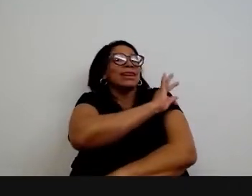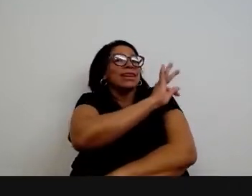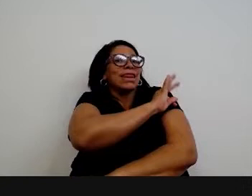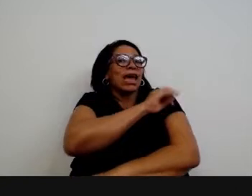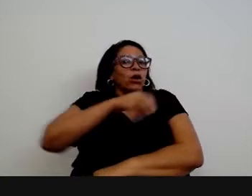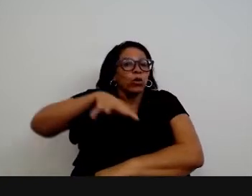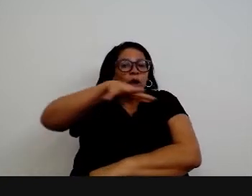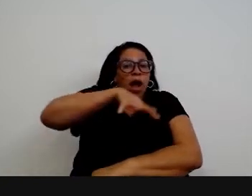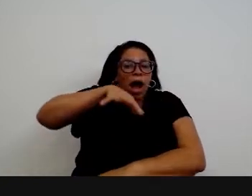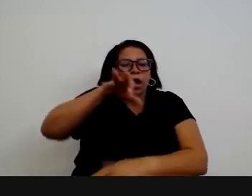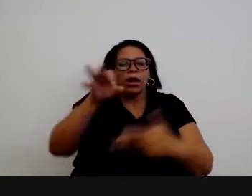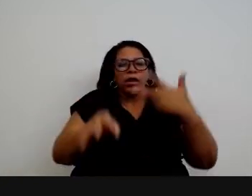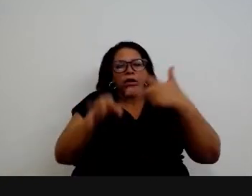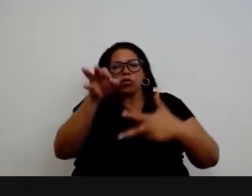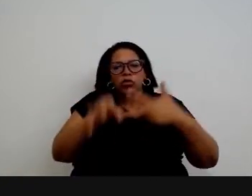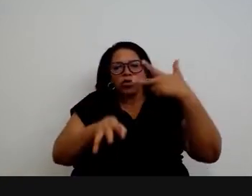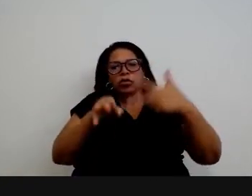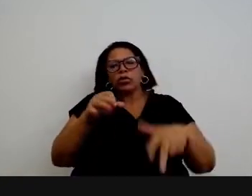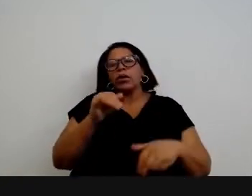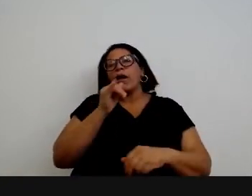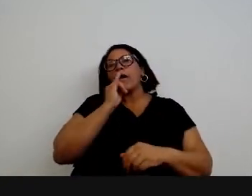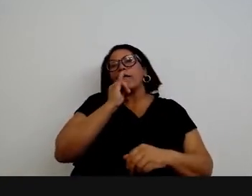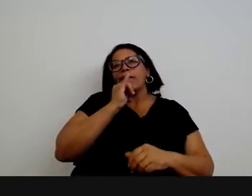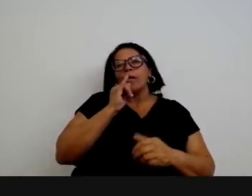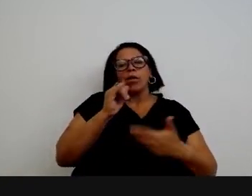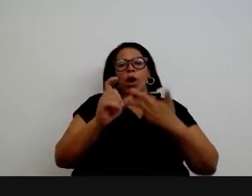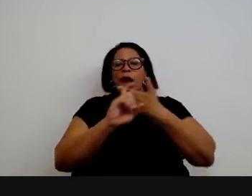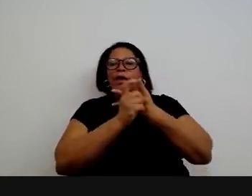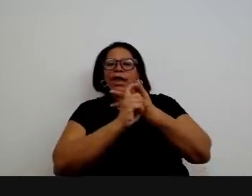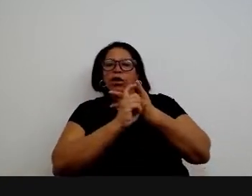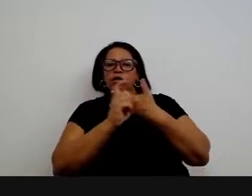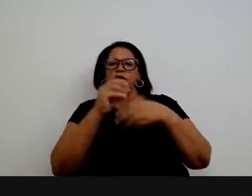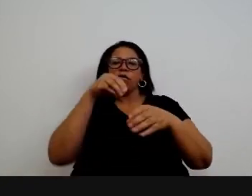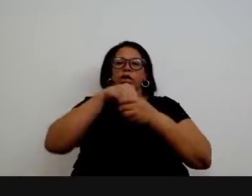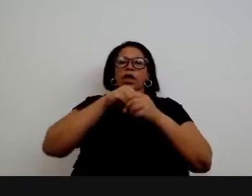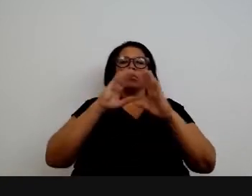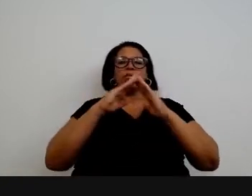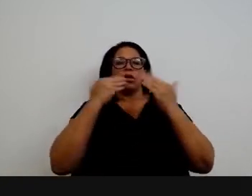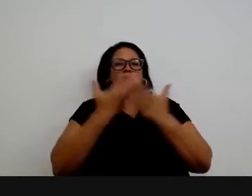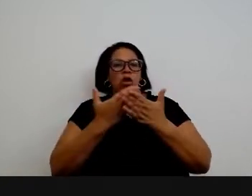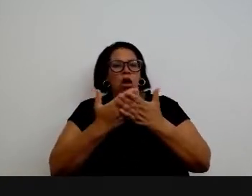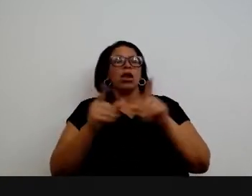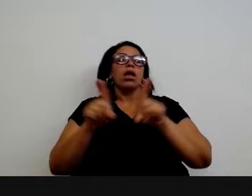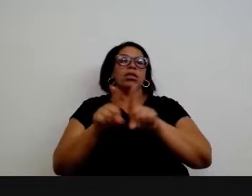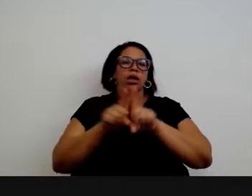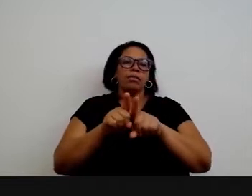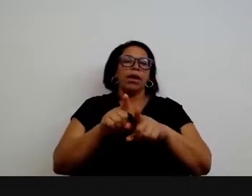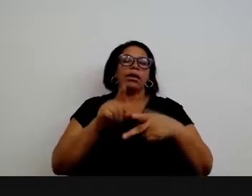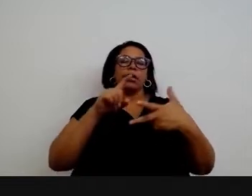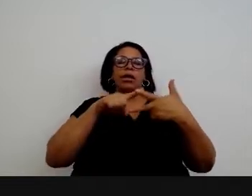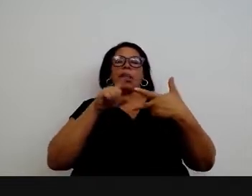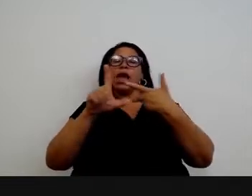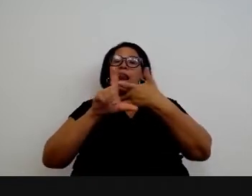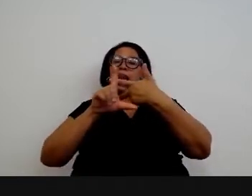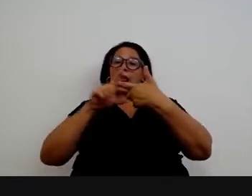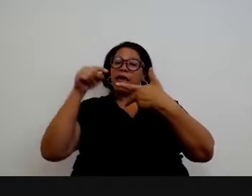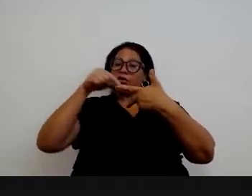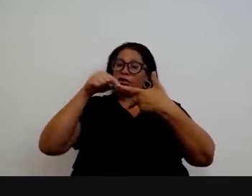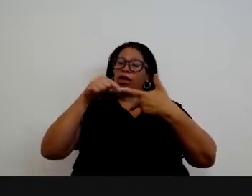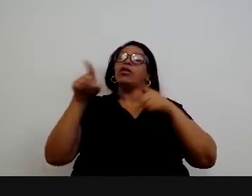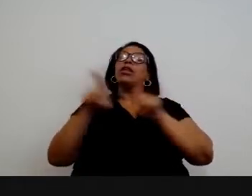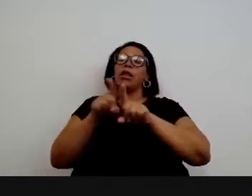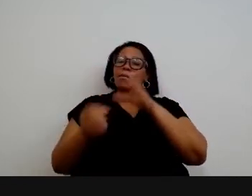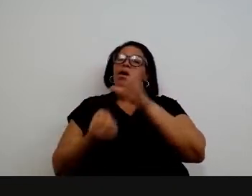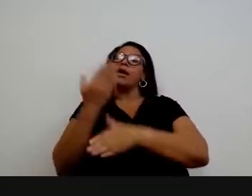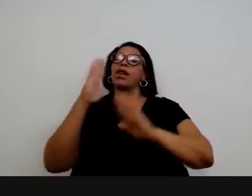técnico, Eu vou ter uma escola dessa natureza dentro do Poder Executivo e eu vou ter uma escola dessa natureza dentro do Poder Legislativo.